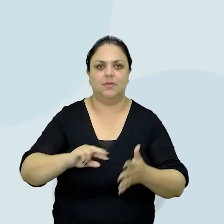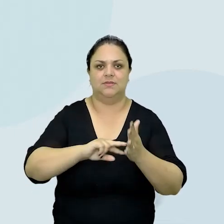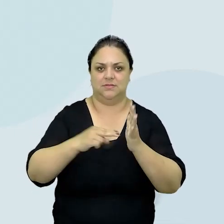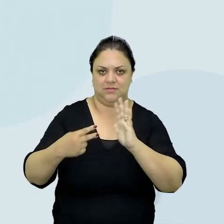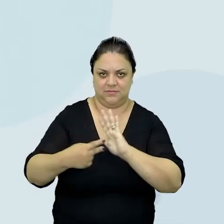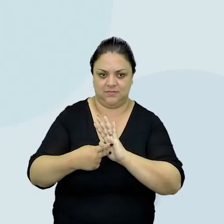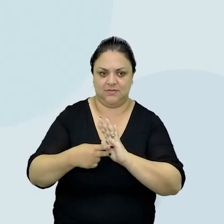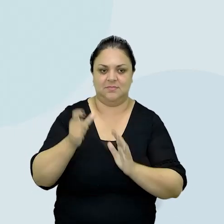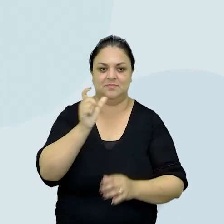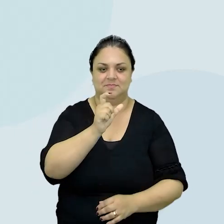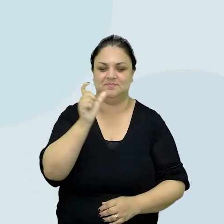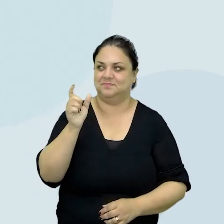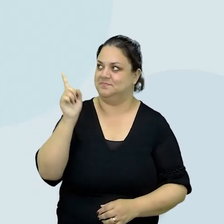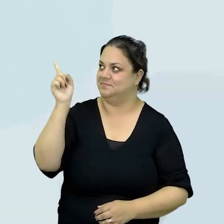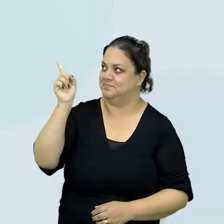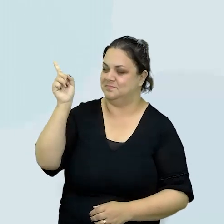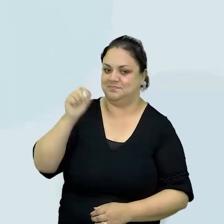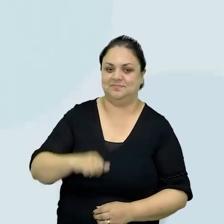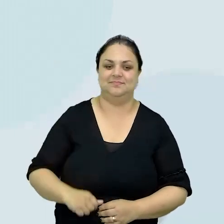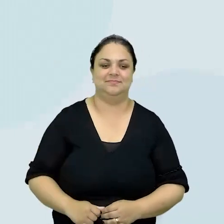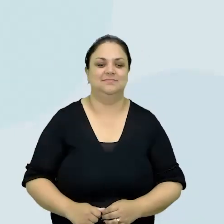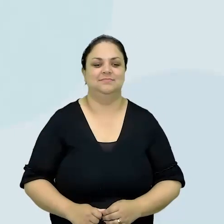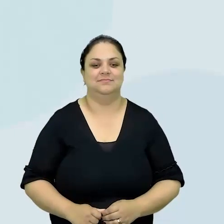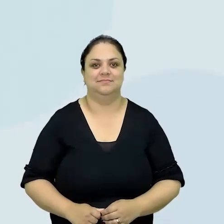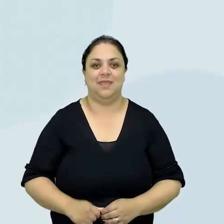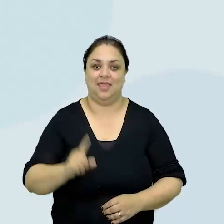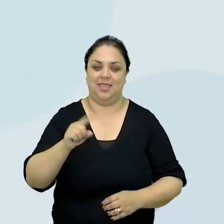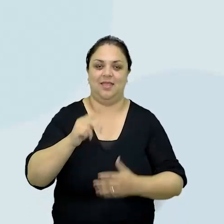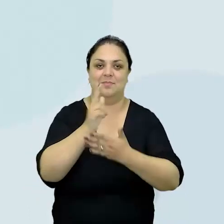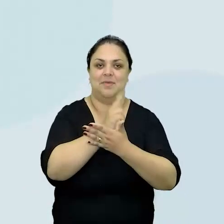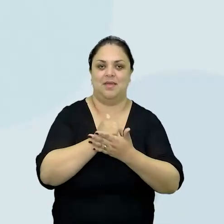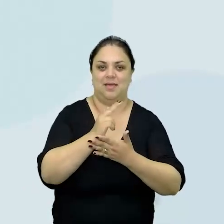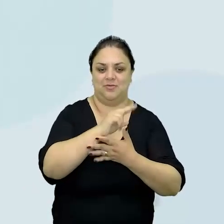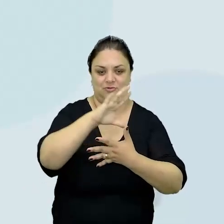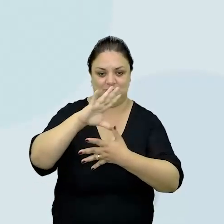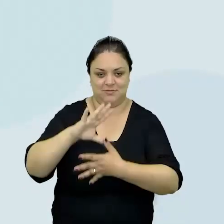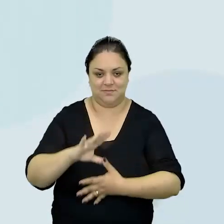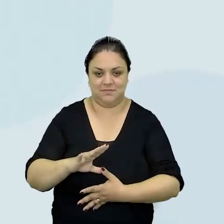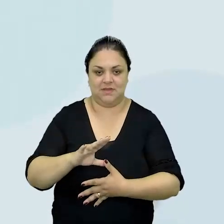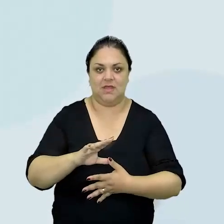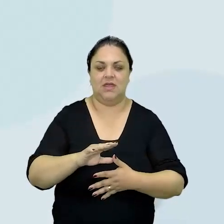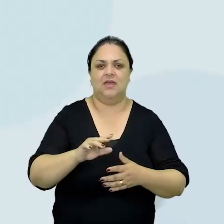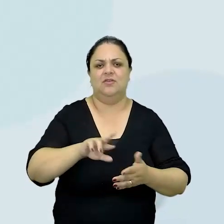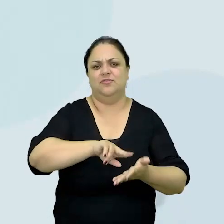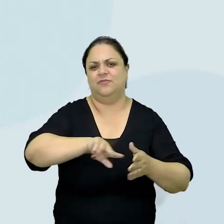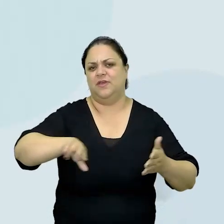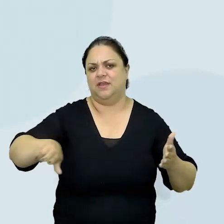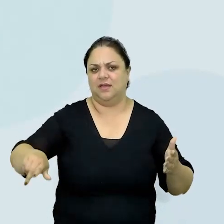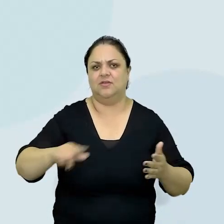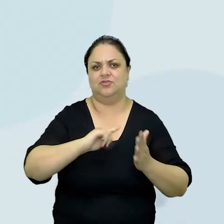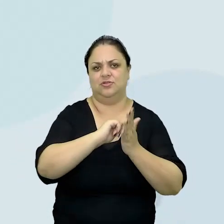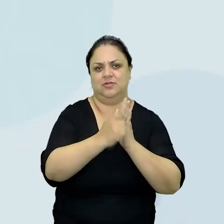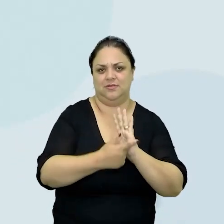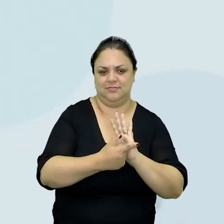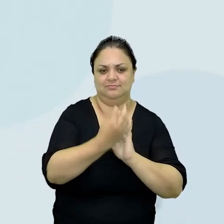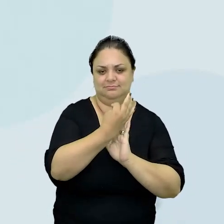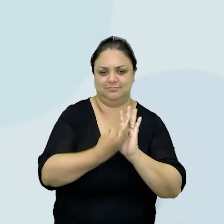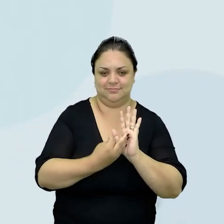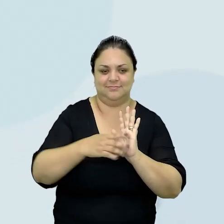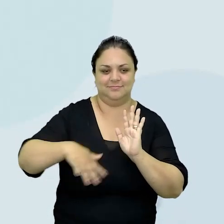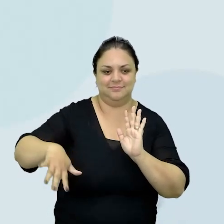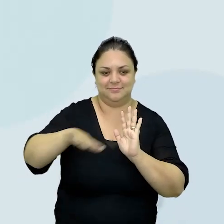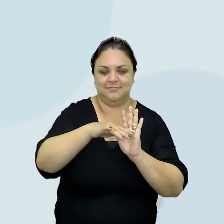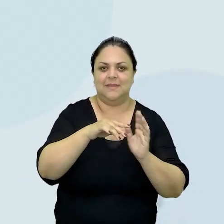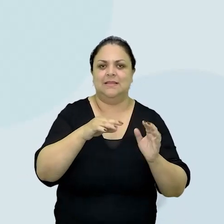que está falando aí referente à questão das imagens, diferentes gêneros textuais e tecnologias digitais de informação